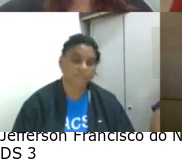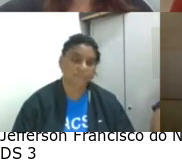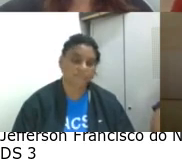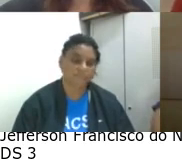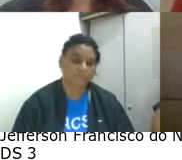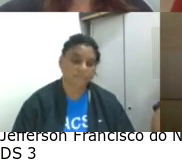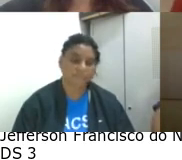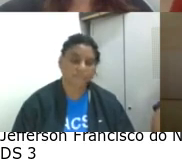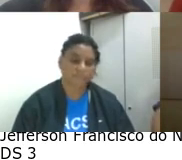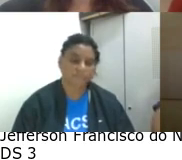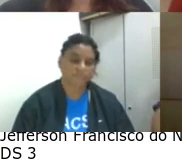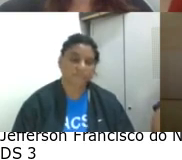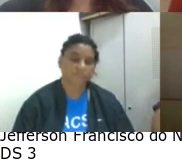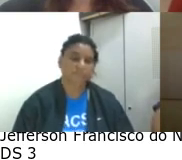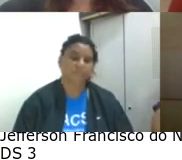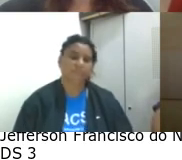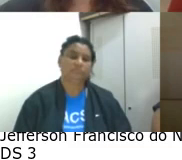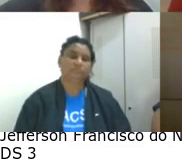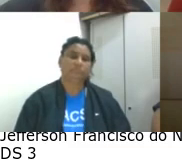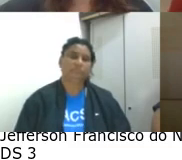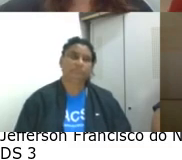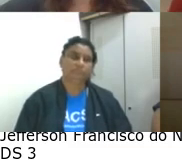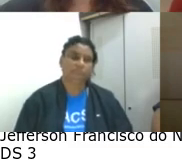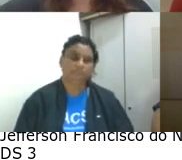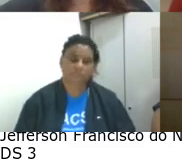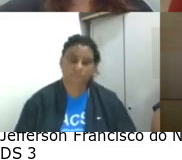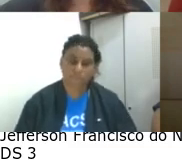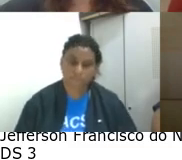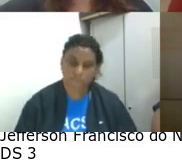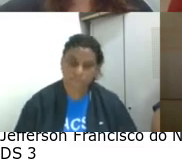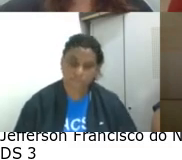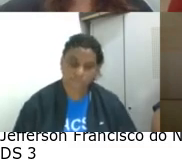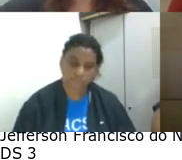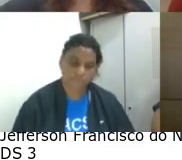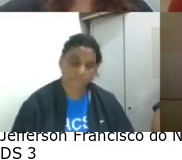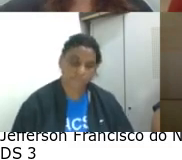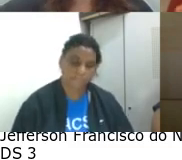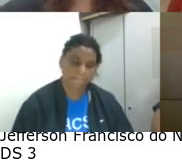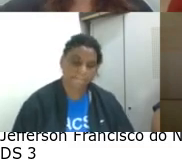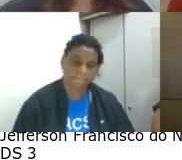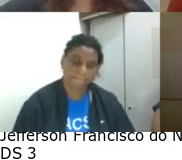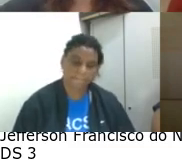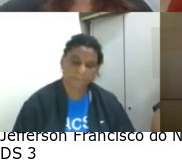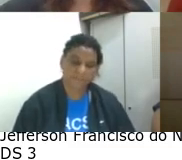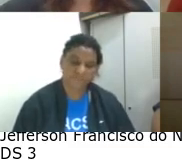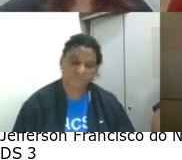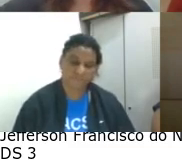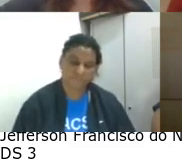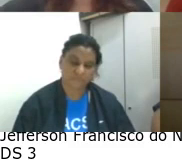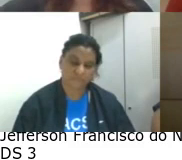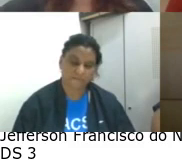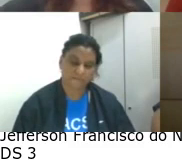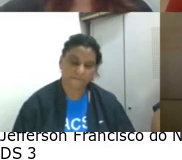ela chegue de uma forma real e que essa informação seja acreditada por ele a gente vai fazer